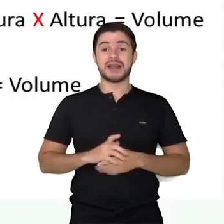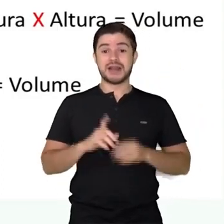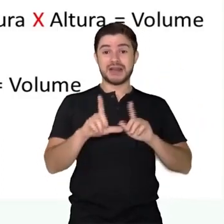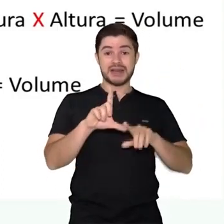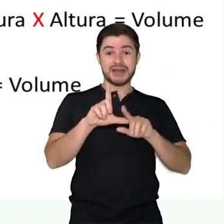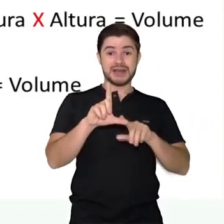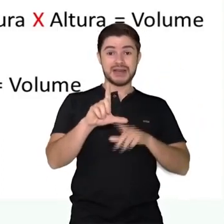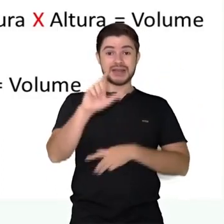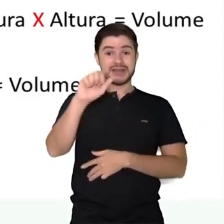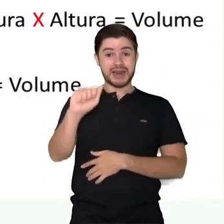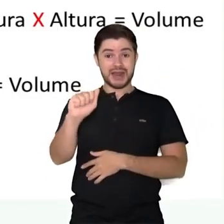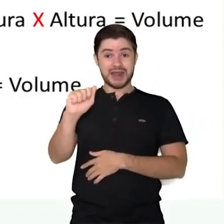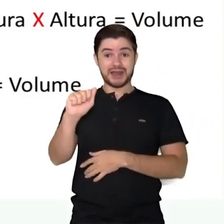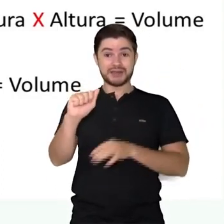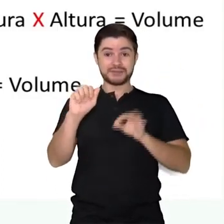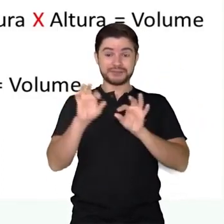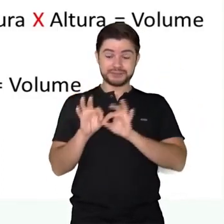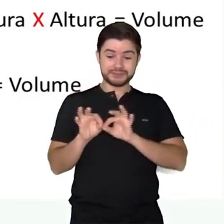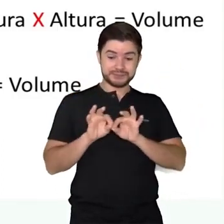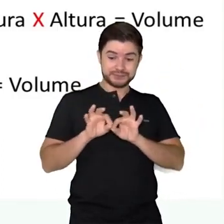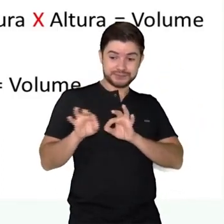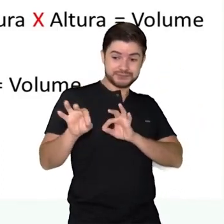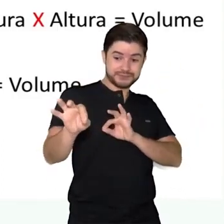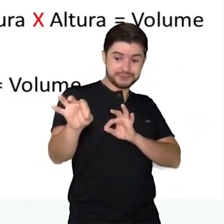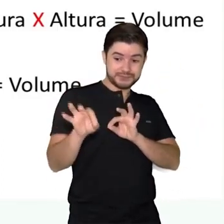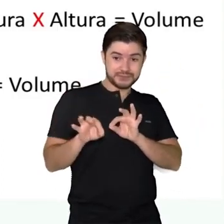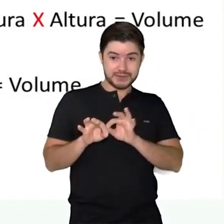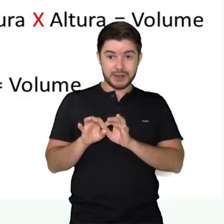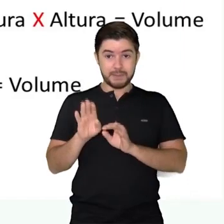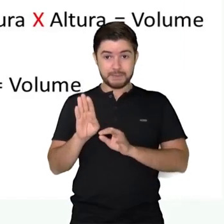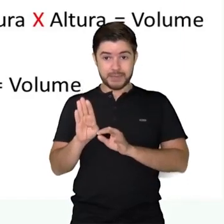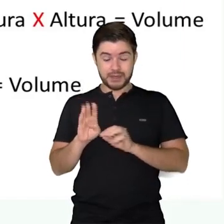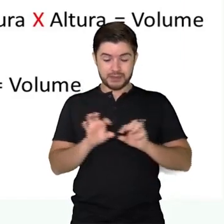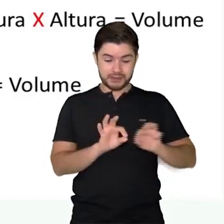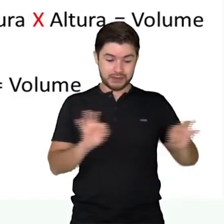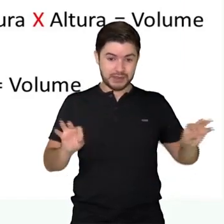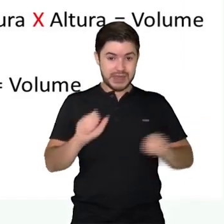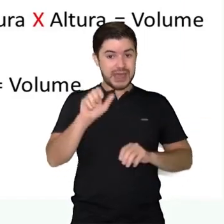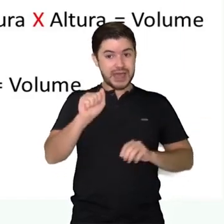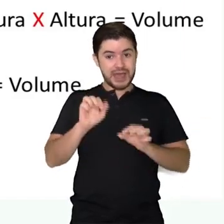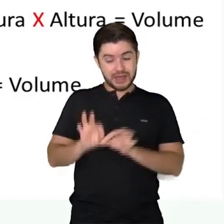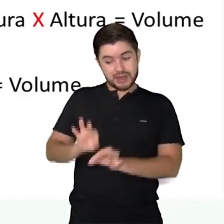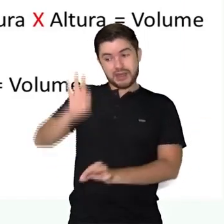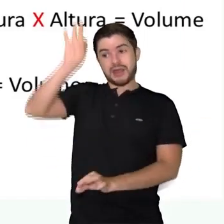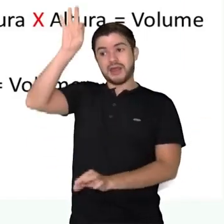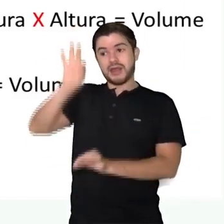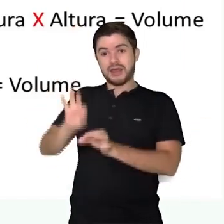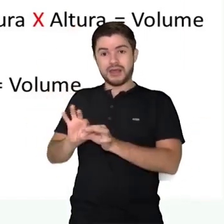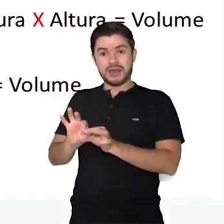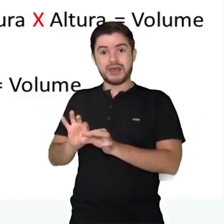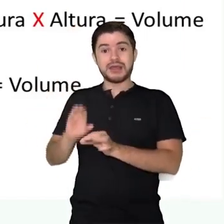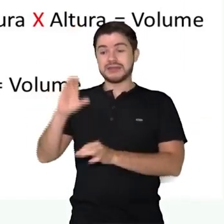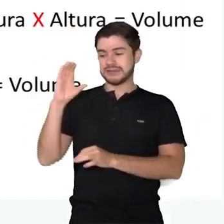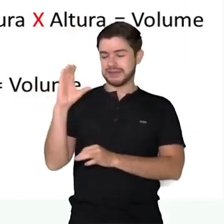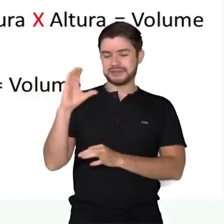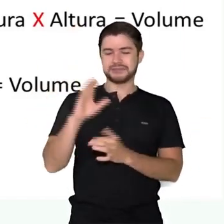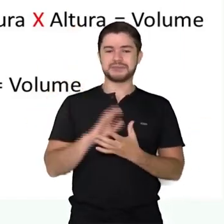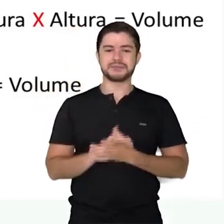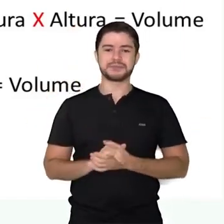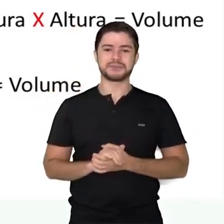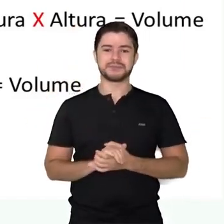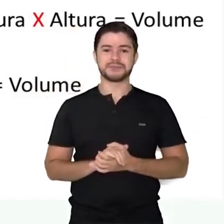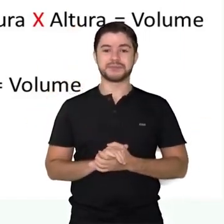letrinha A medida da largura está representada pela letrinha B e a medida da altura representada pela letra